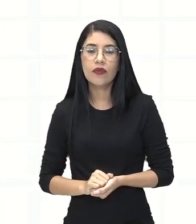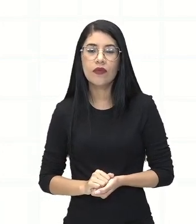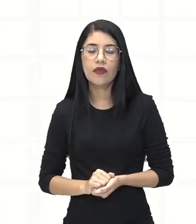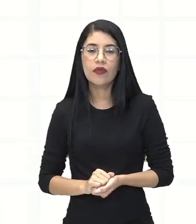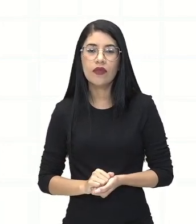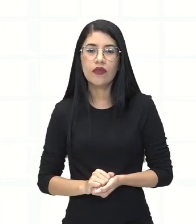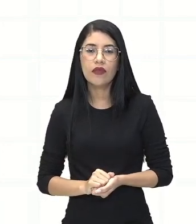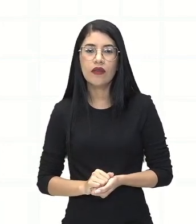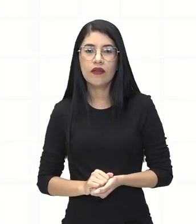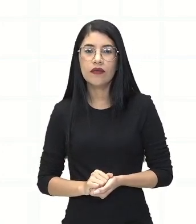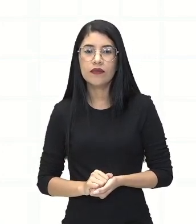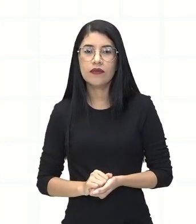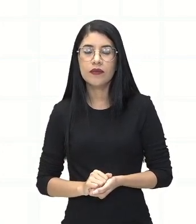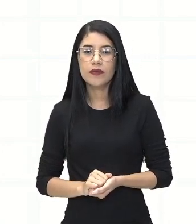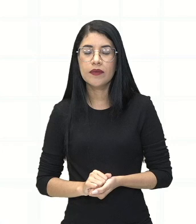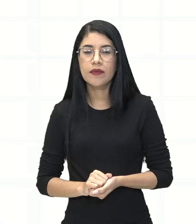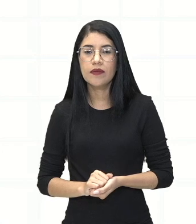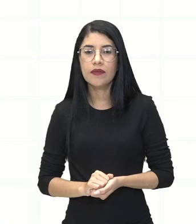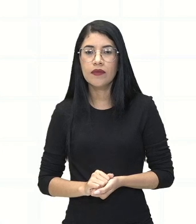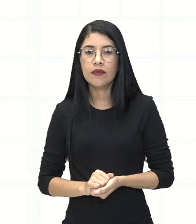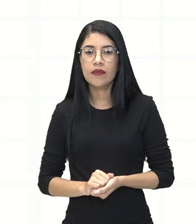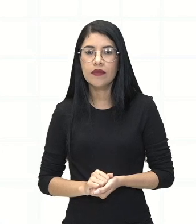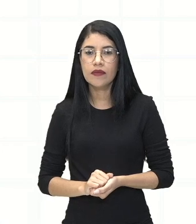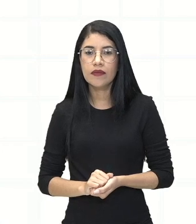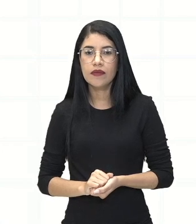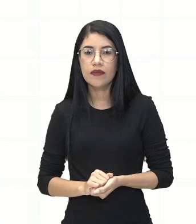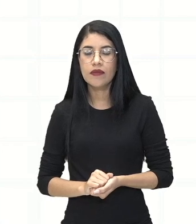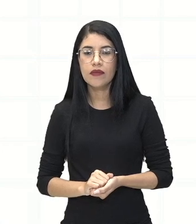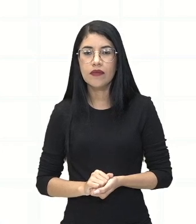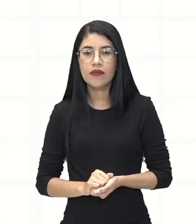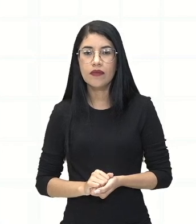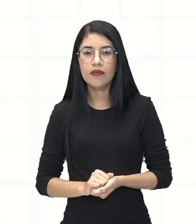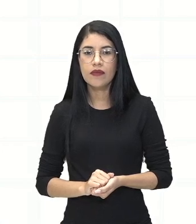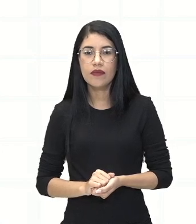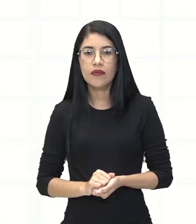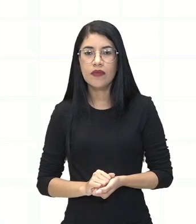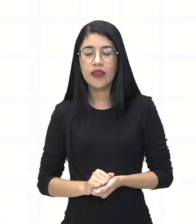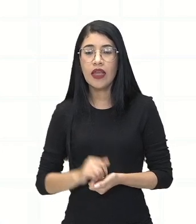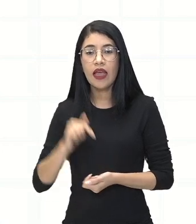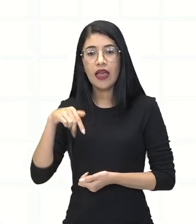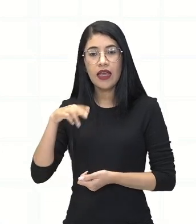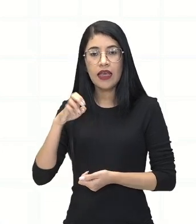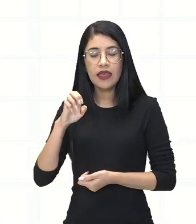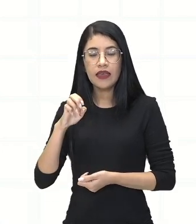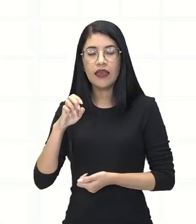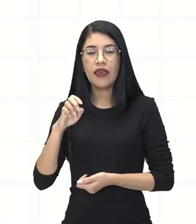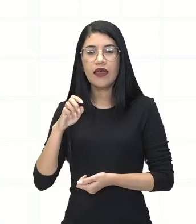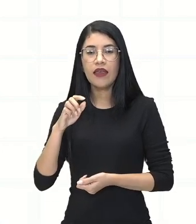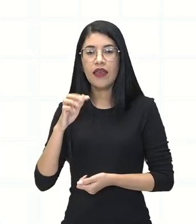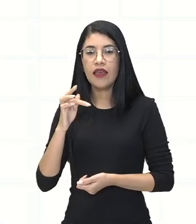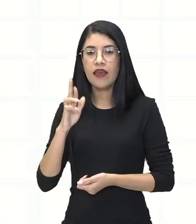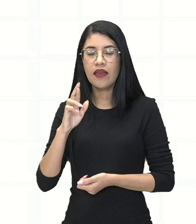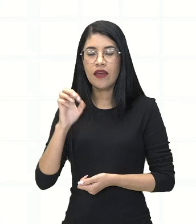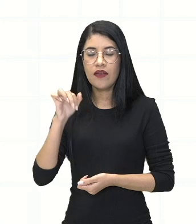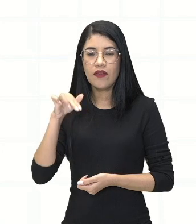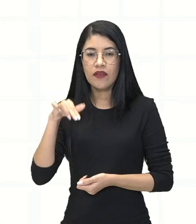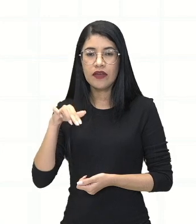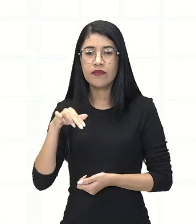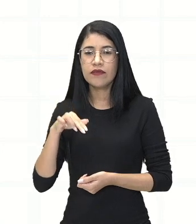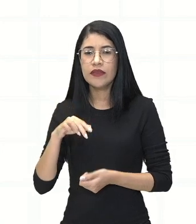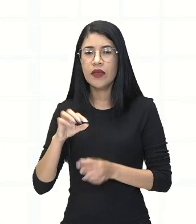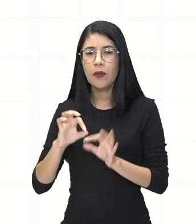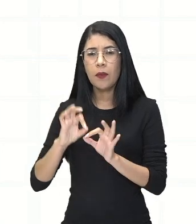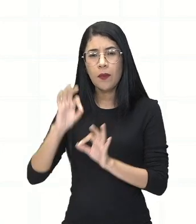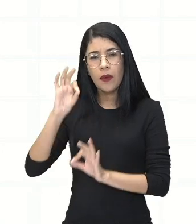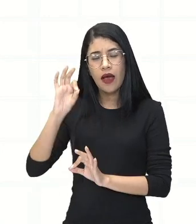é vamos ver a segunda maior, é a Quefren. Então, dentro desse contexto, qual seria a segunda